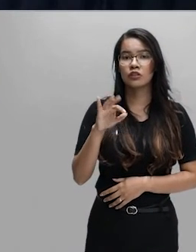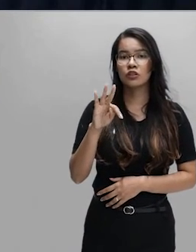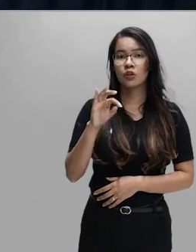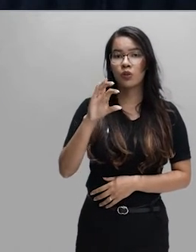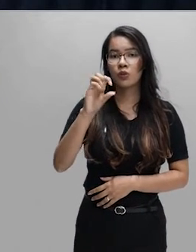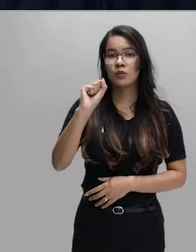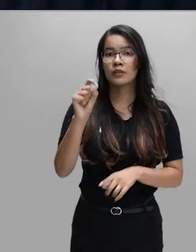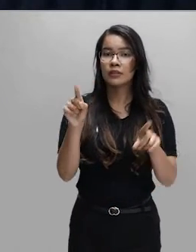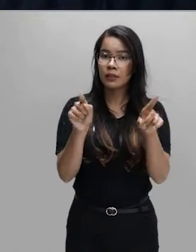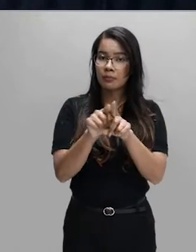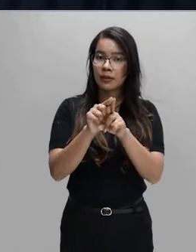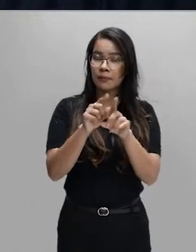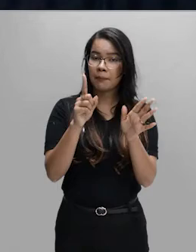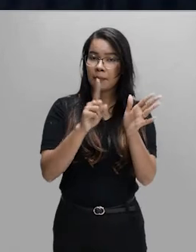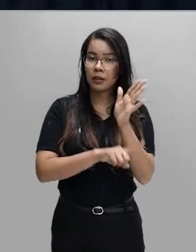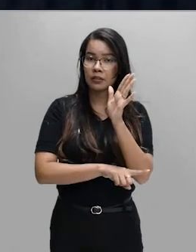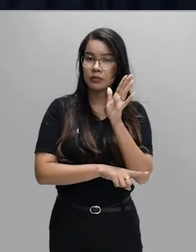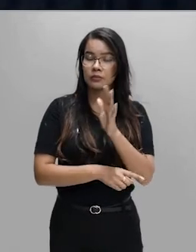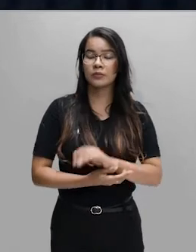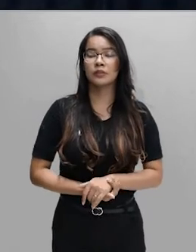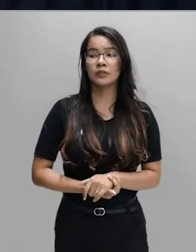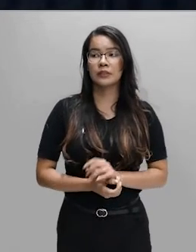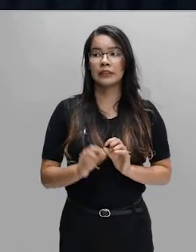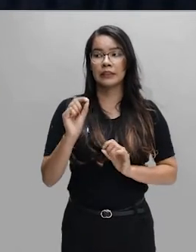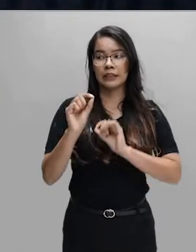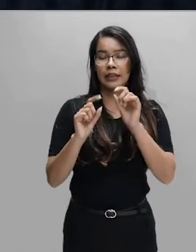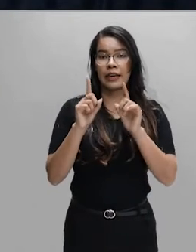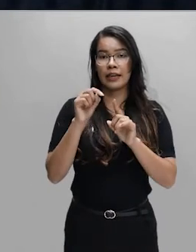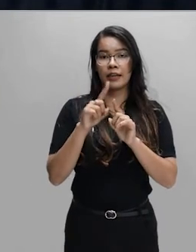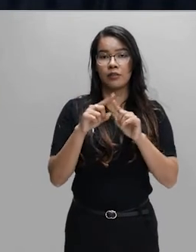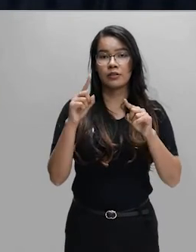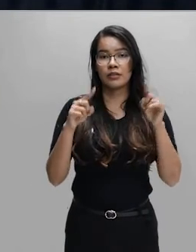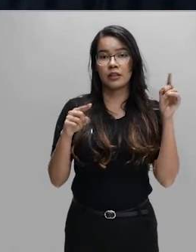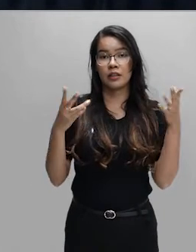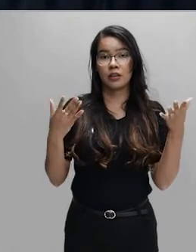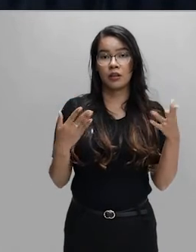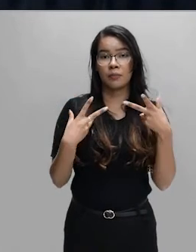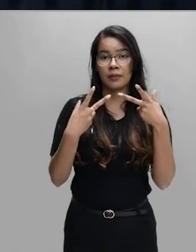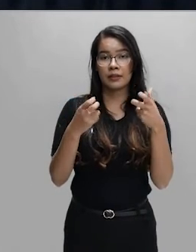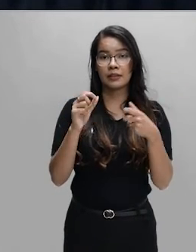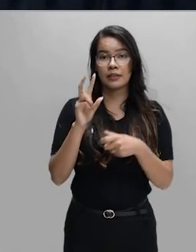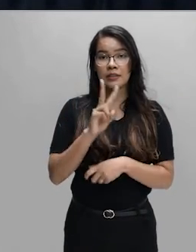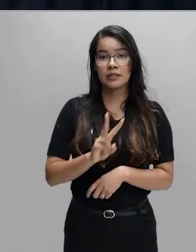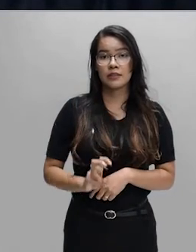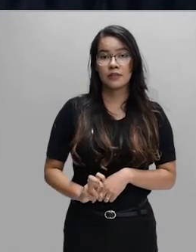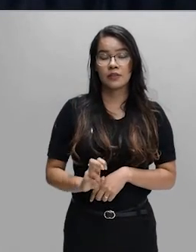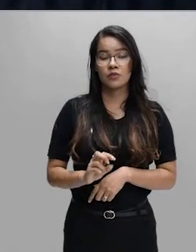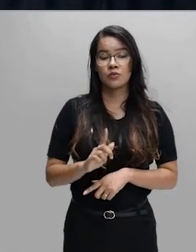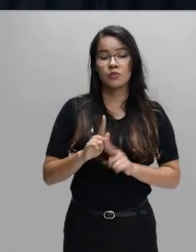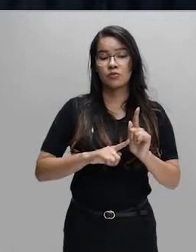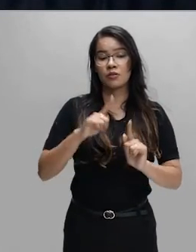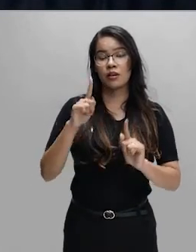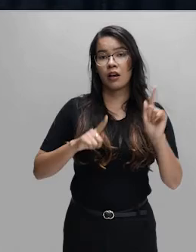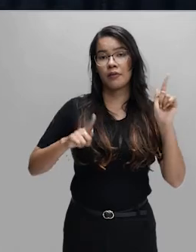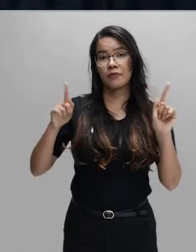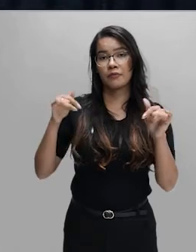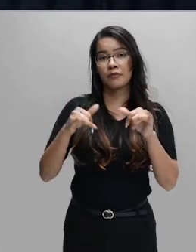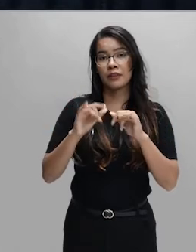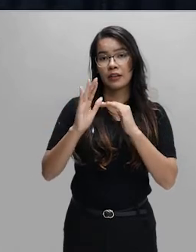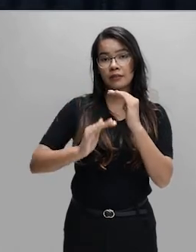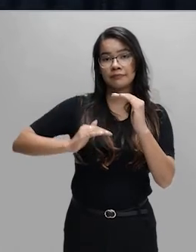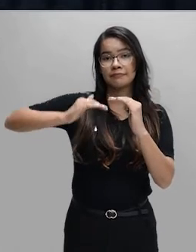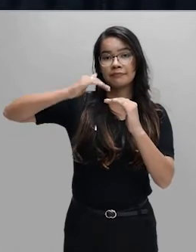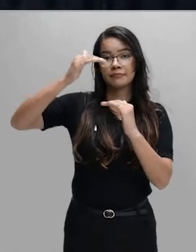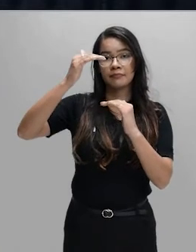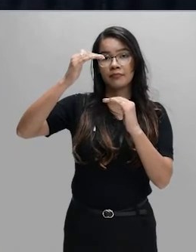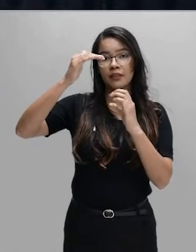mínimo que ele fala, né? E aqui esse gráfico é a oscilação. Então perceba que às vezes esse gráfico ele fica acima do